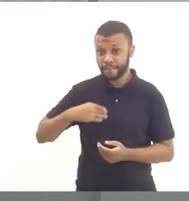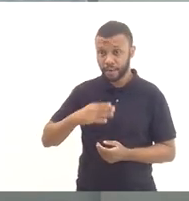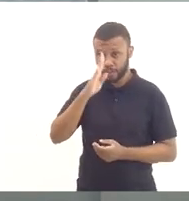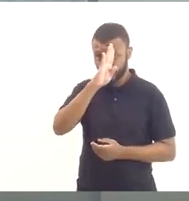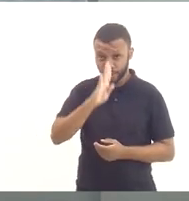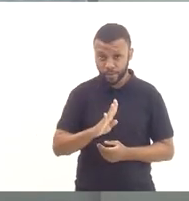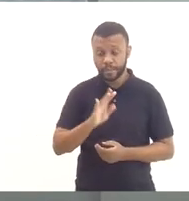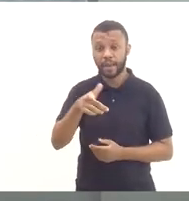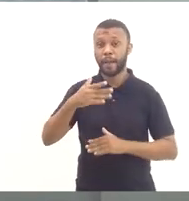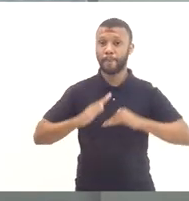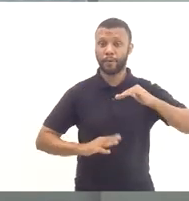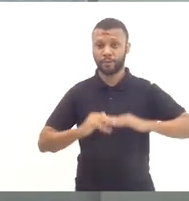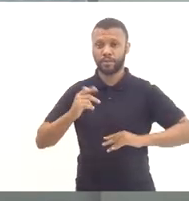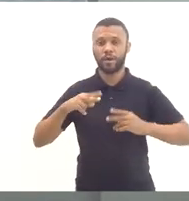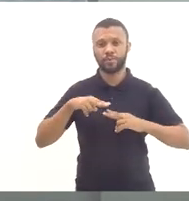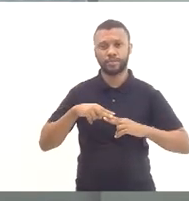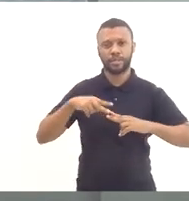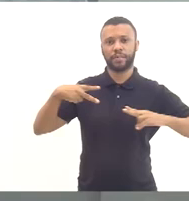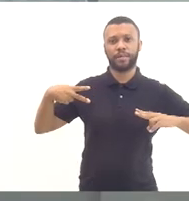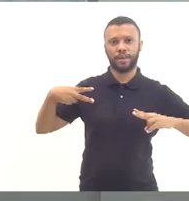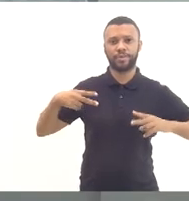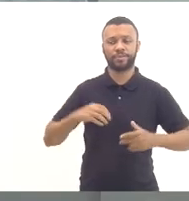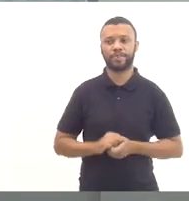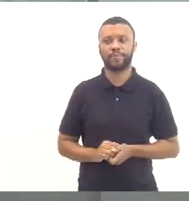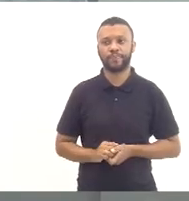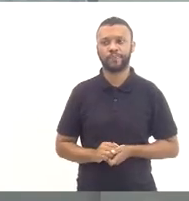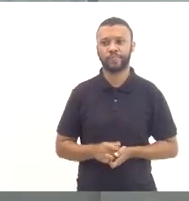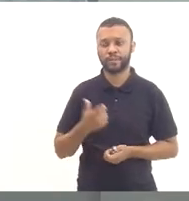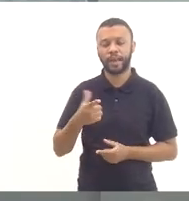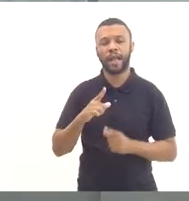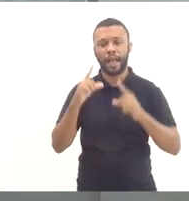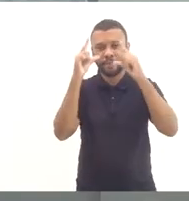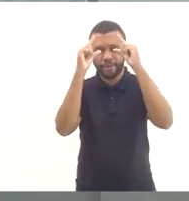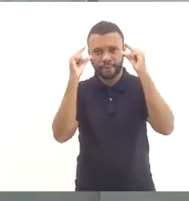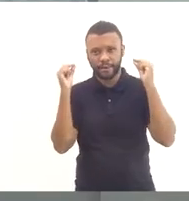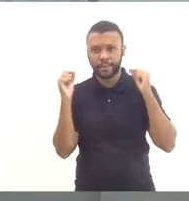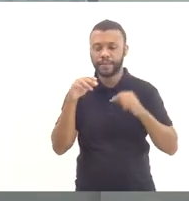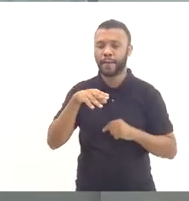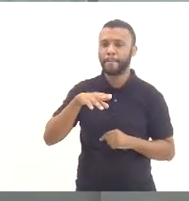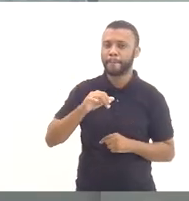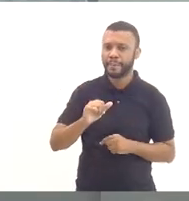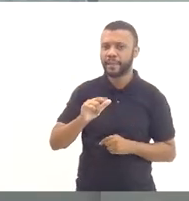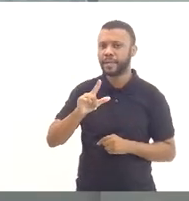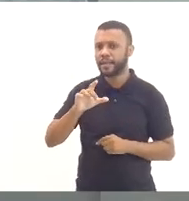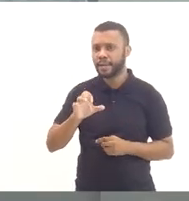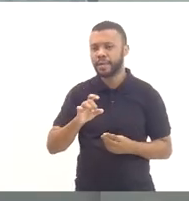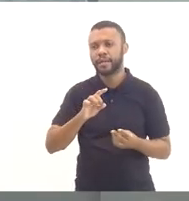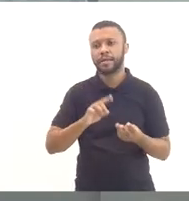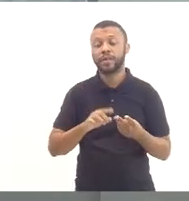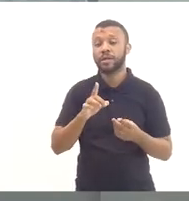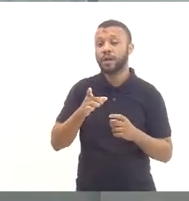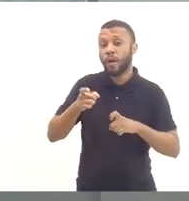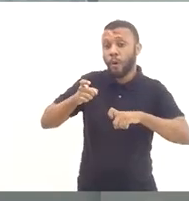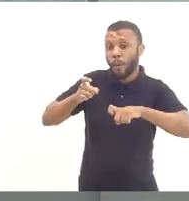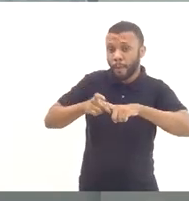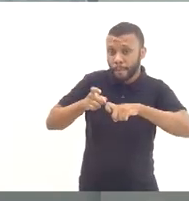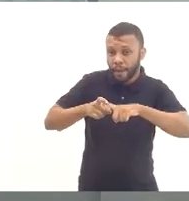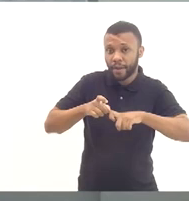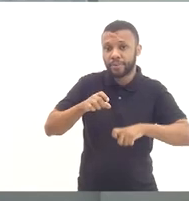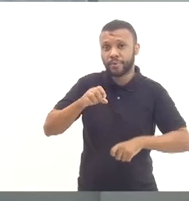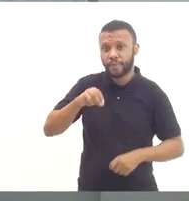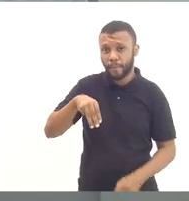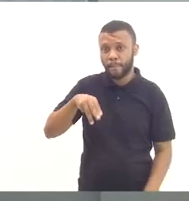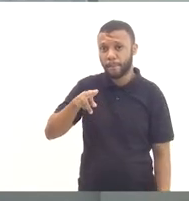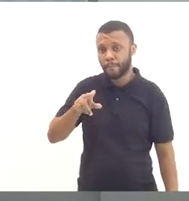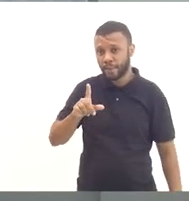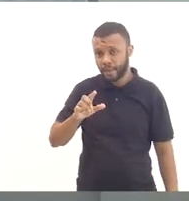que o geneticista na clínica em baixo ali a enfermeira Mili eu meu marido e meu filho Doutor Miller ali embaixo ele